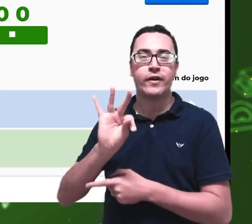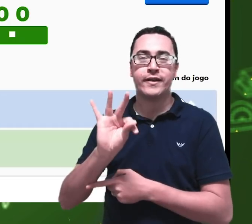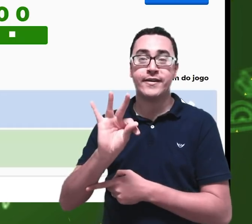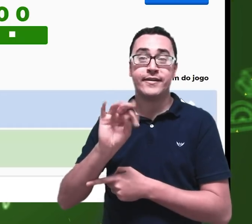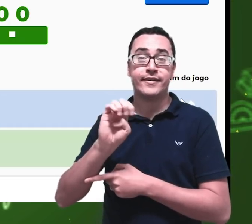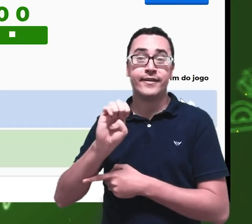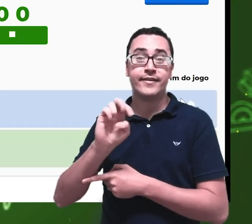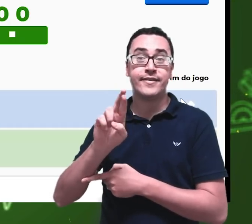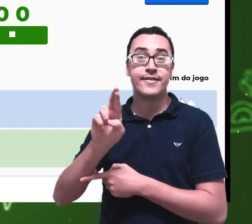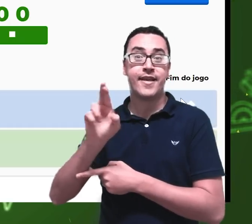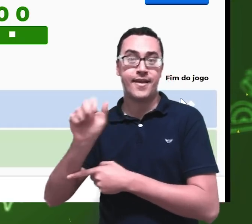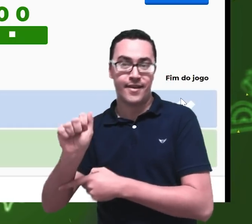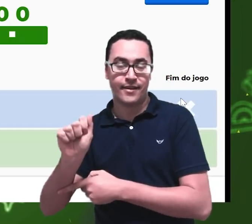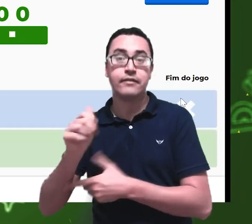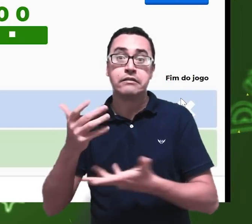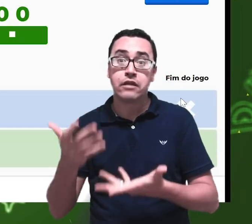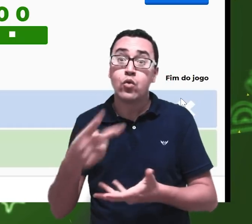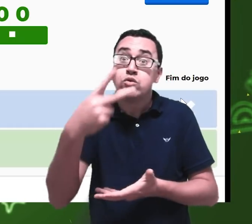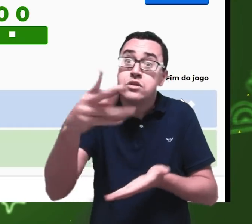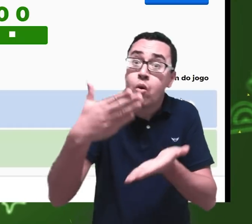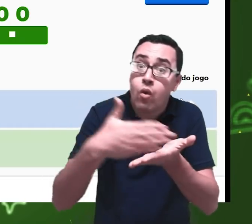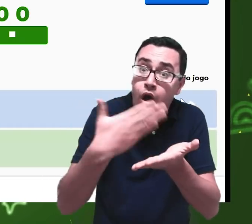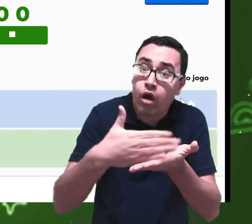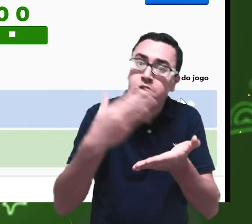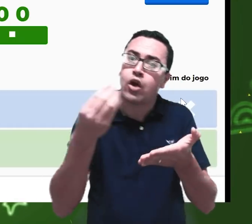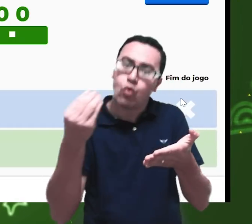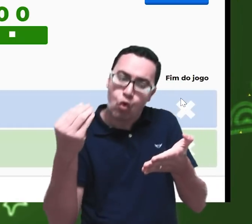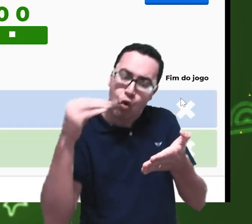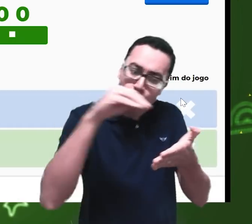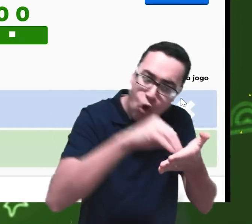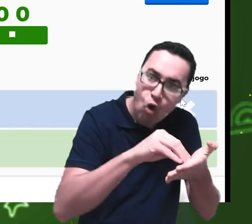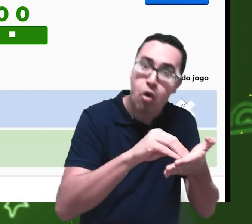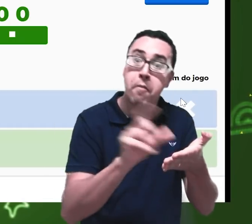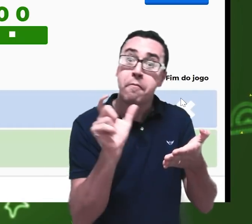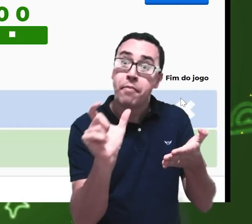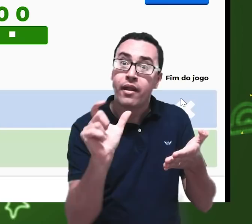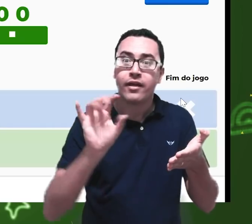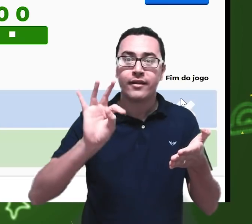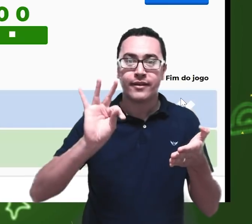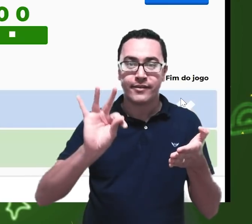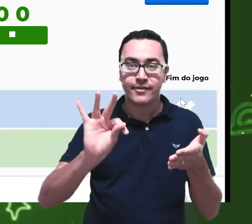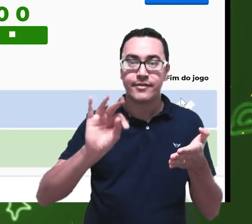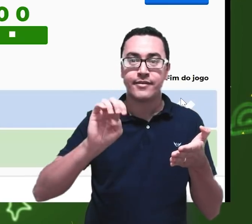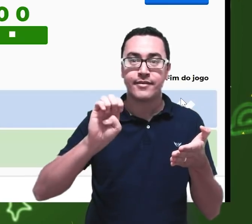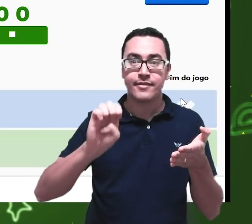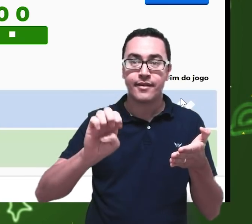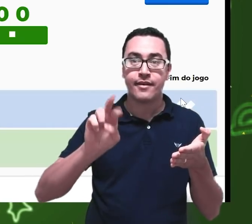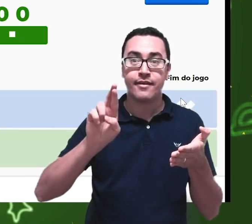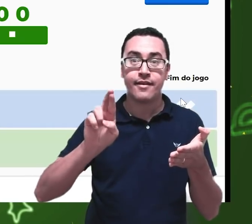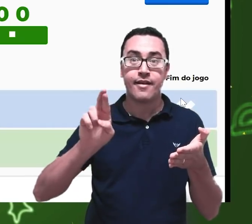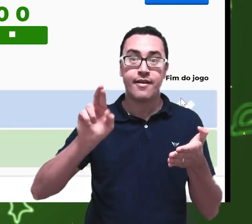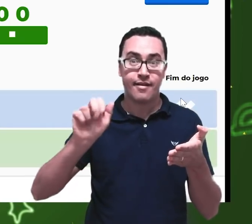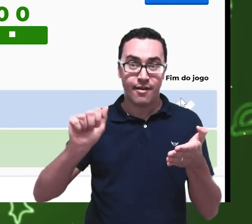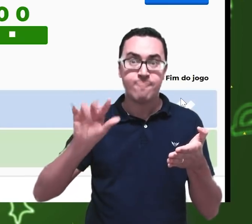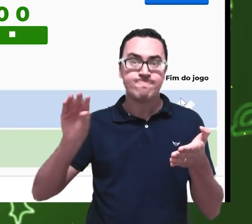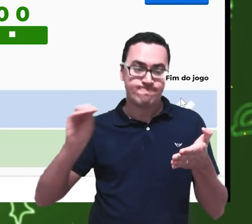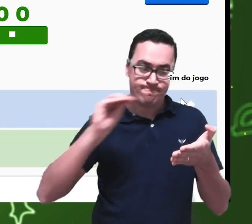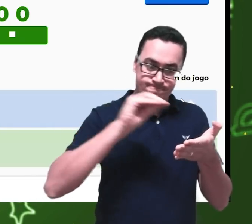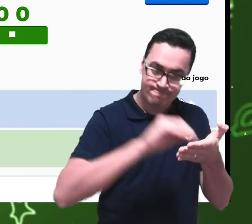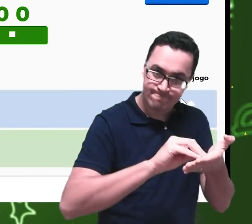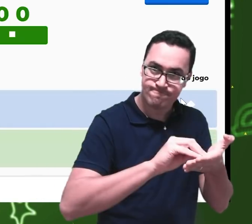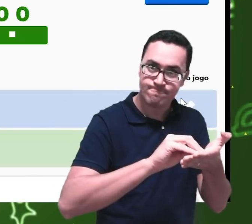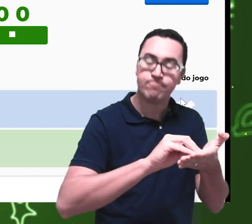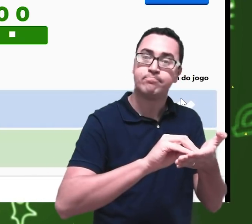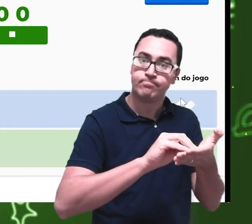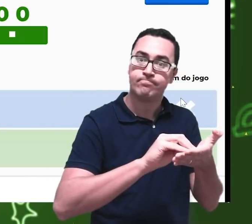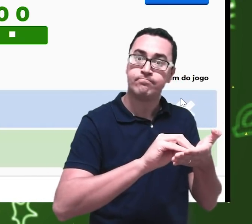vai anotar a palavra Terra no seu caderno. E desta palavra, eu quero que vocês circulem a